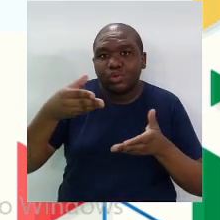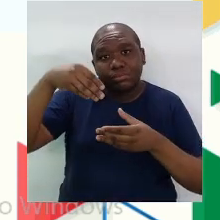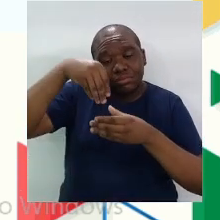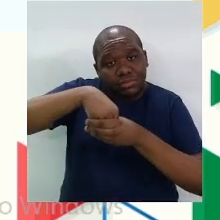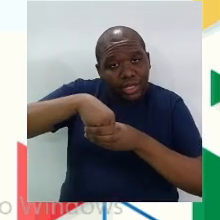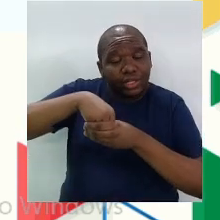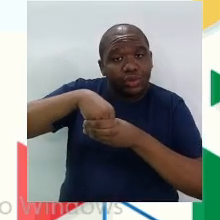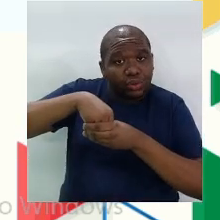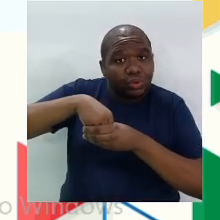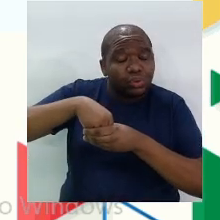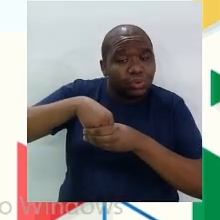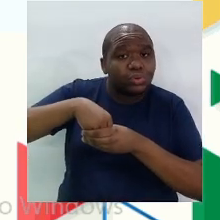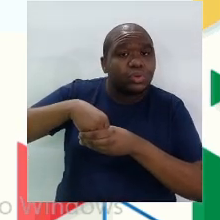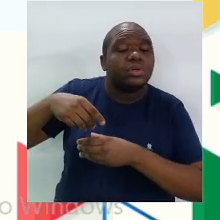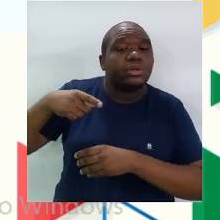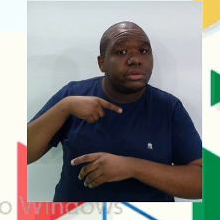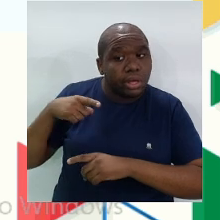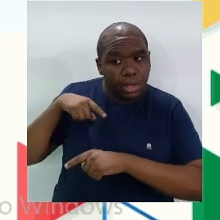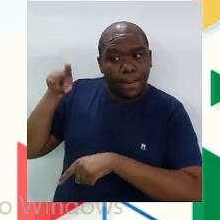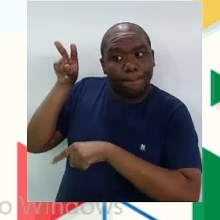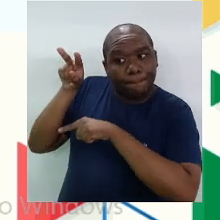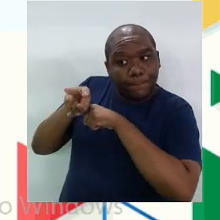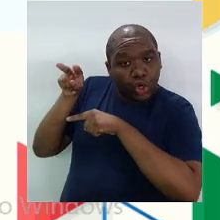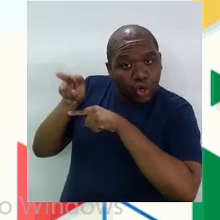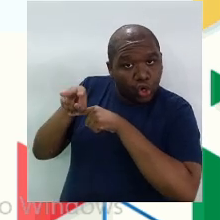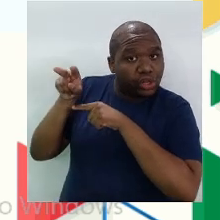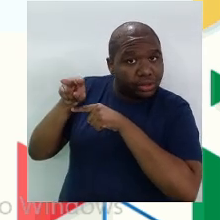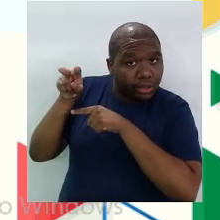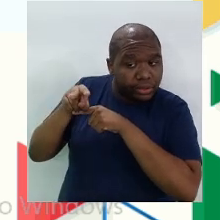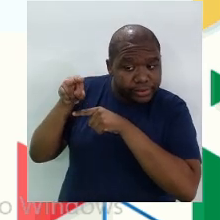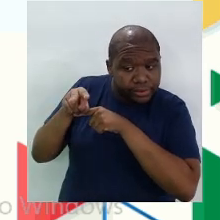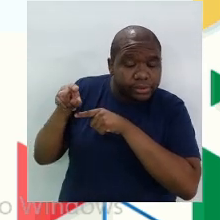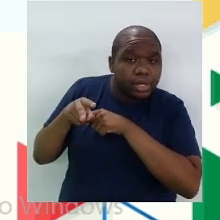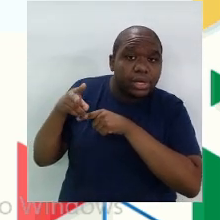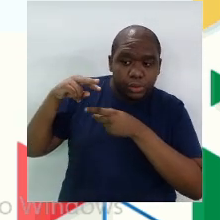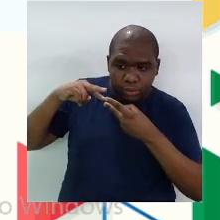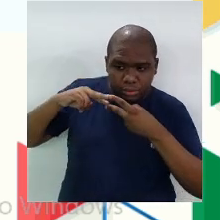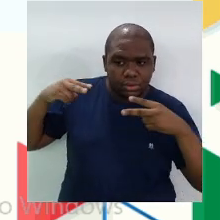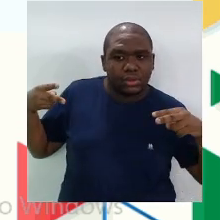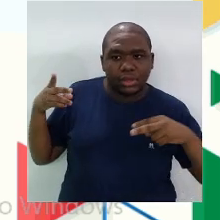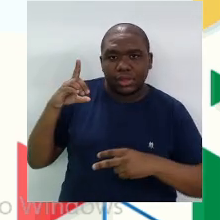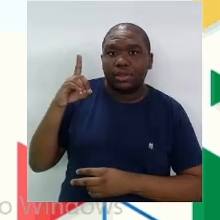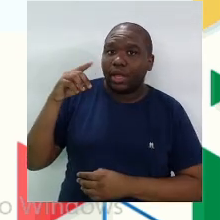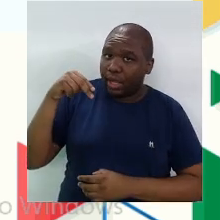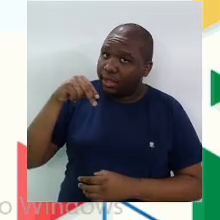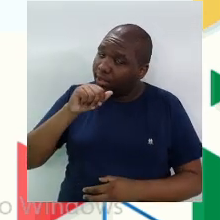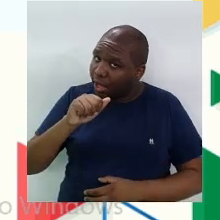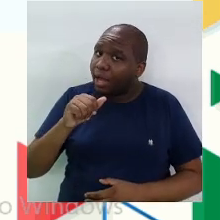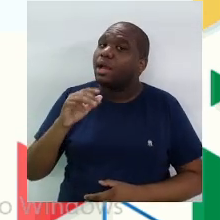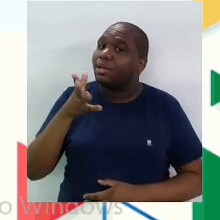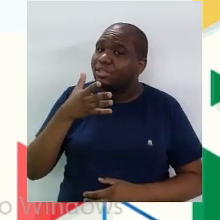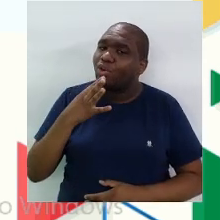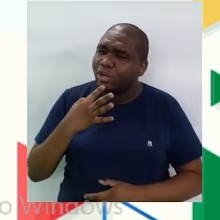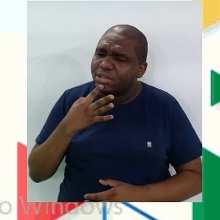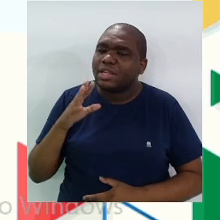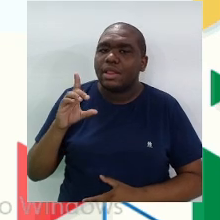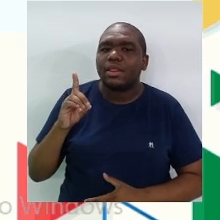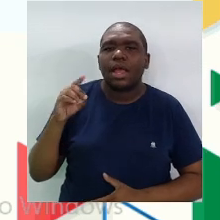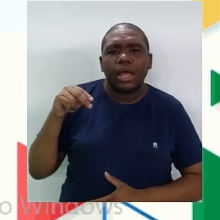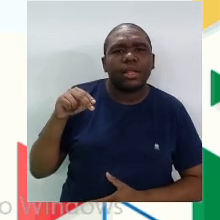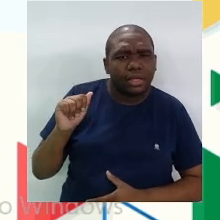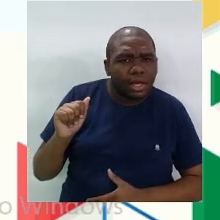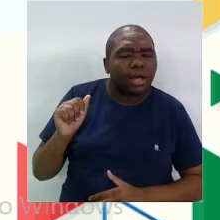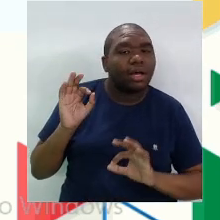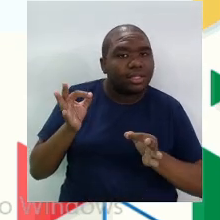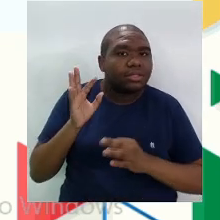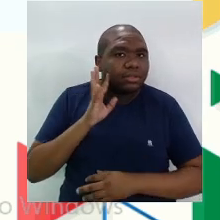núcleo aí, o qual vai proteger as moléculas de DNA. Já ouviu falar de DNA?